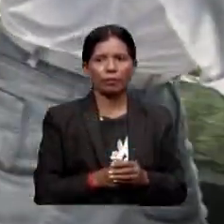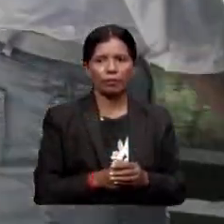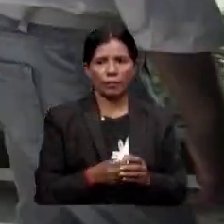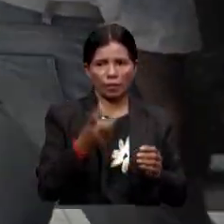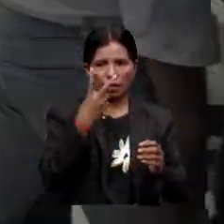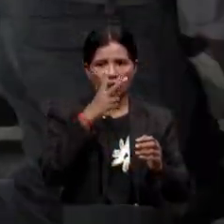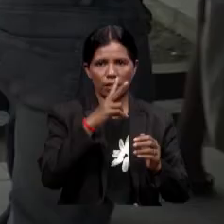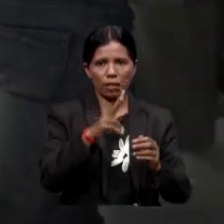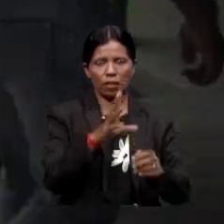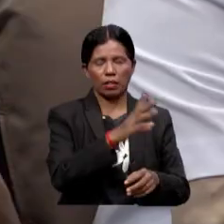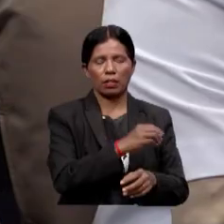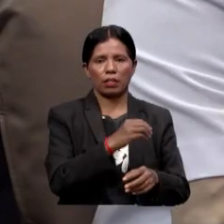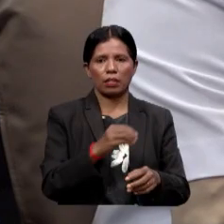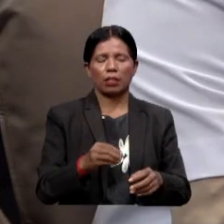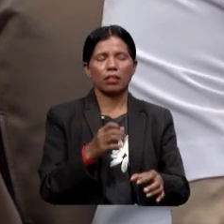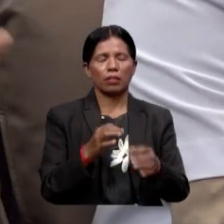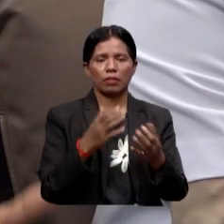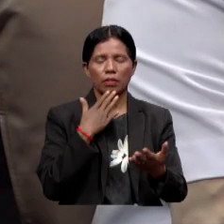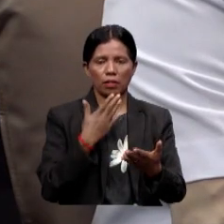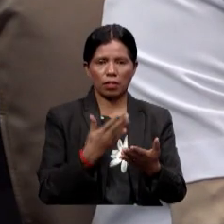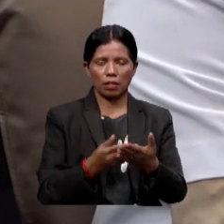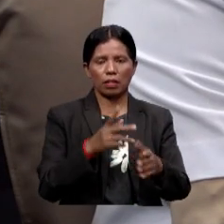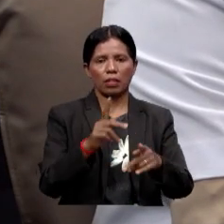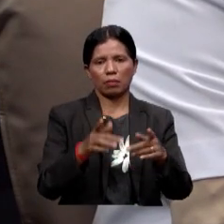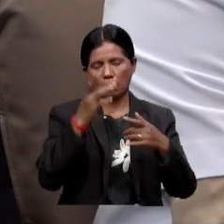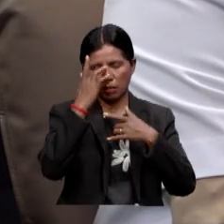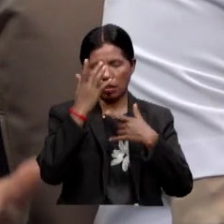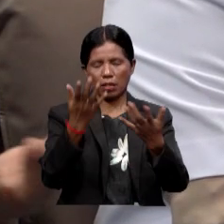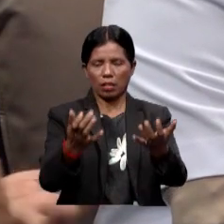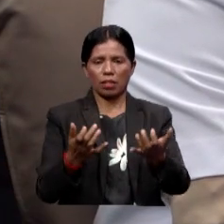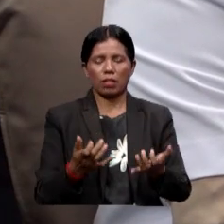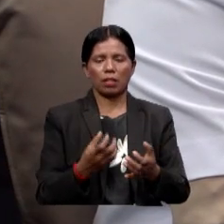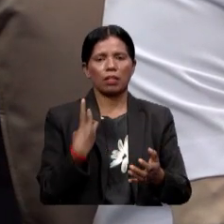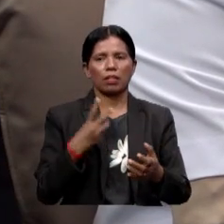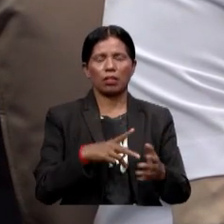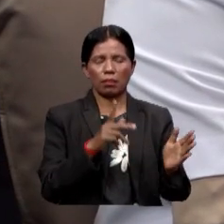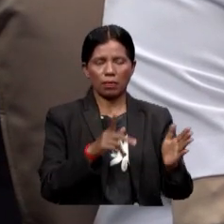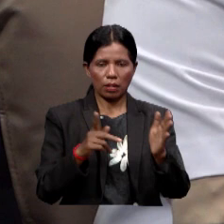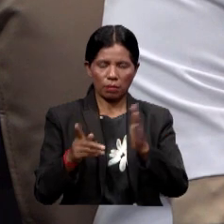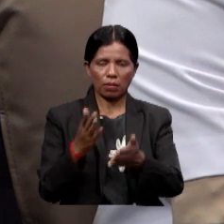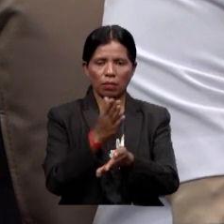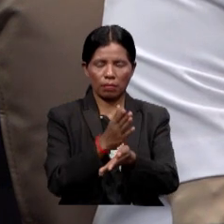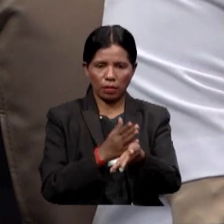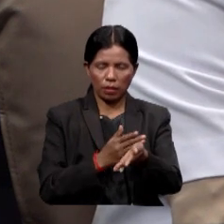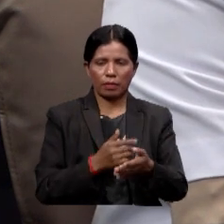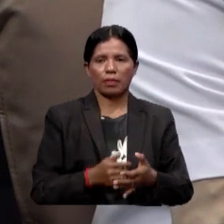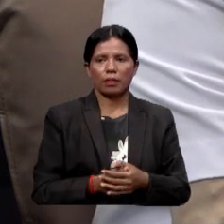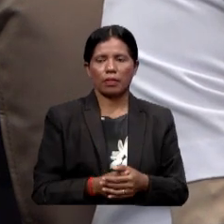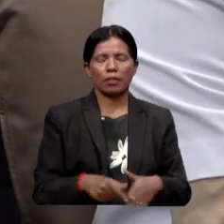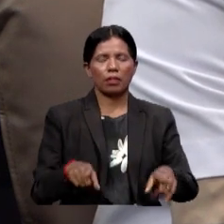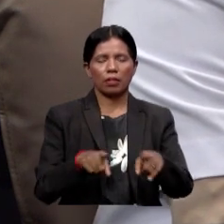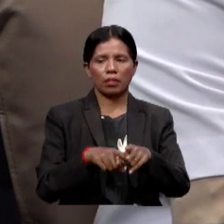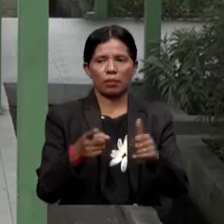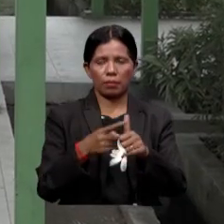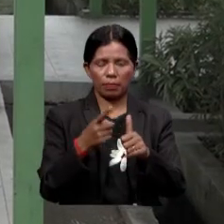ninia condição geral. Se normal e paciente com a cara que opera e também o plano vai opera. E daí causa primeiro